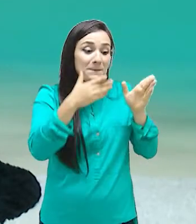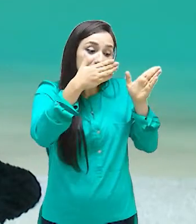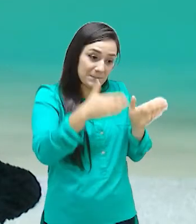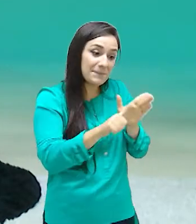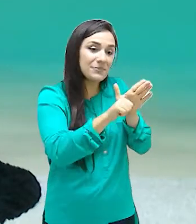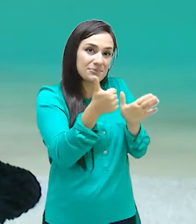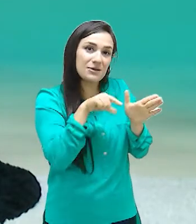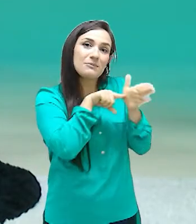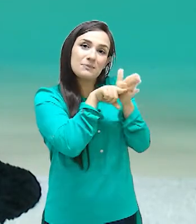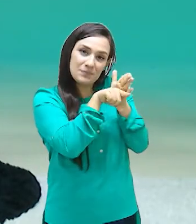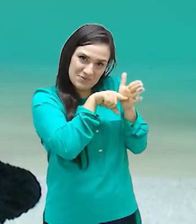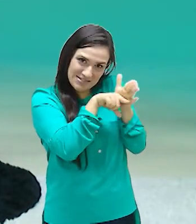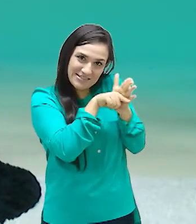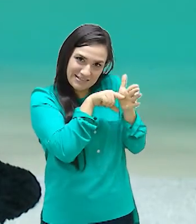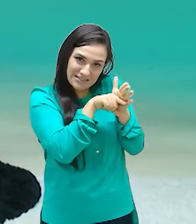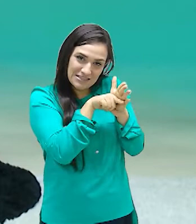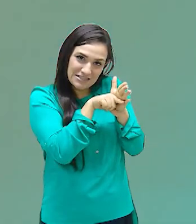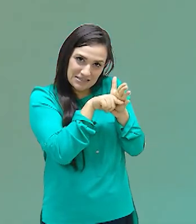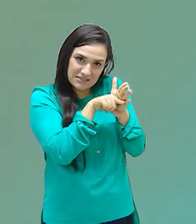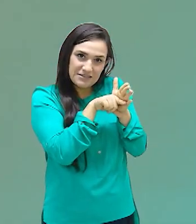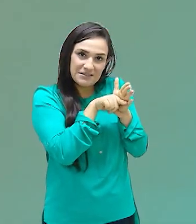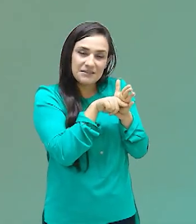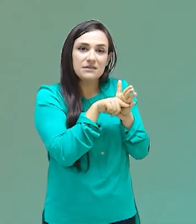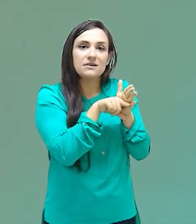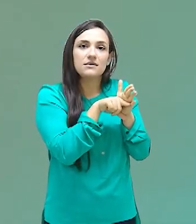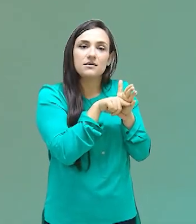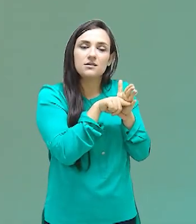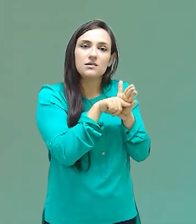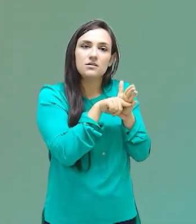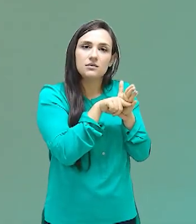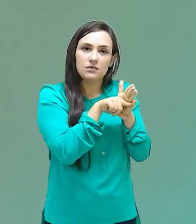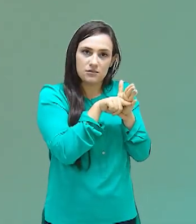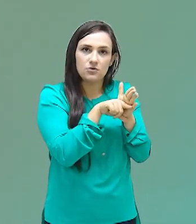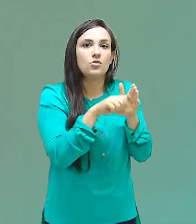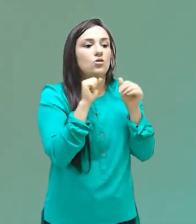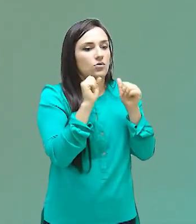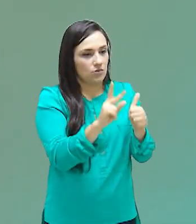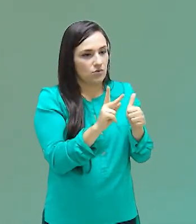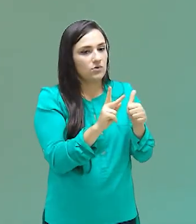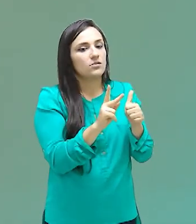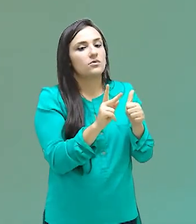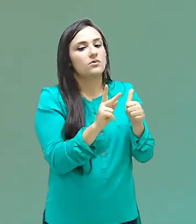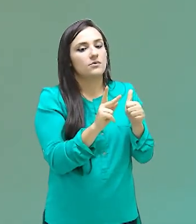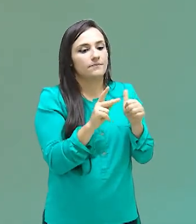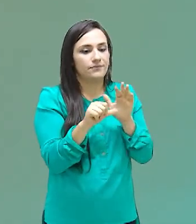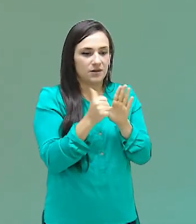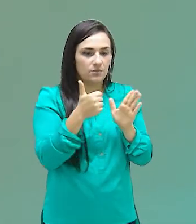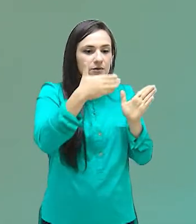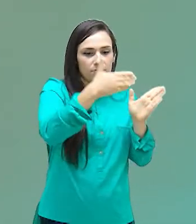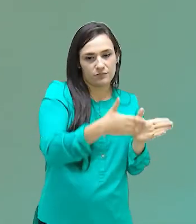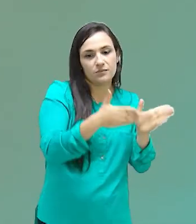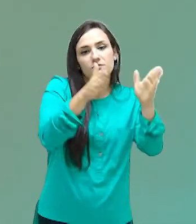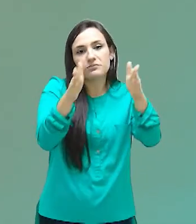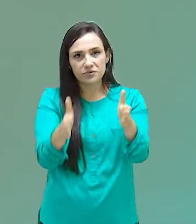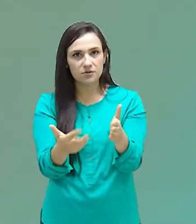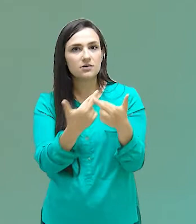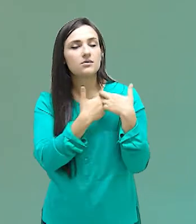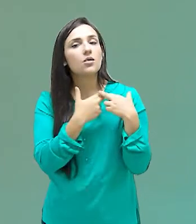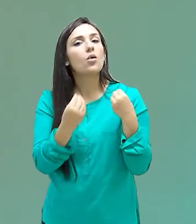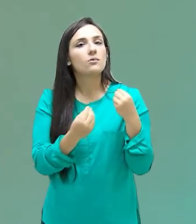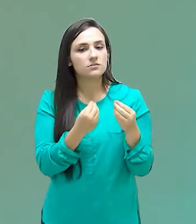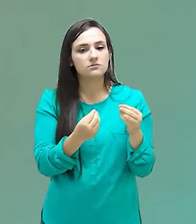de construção da consolidação. Havia a seleção de tarefas, né, por cada servidor